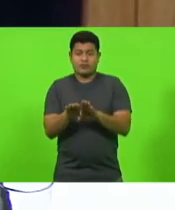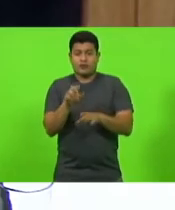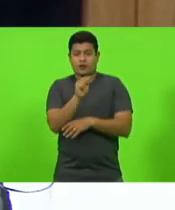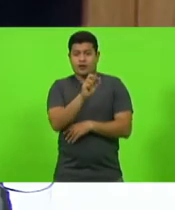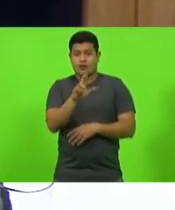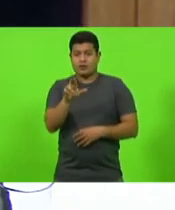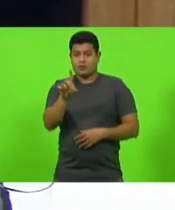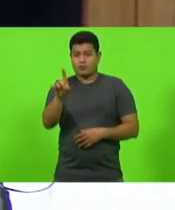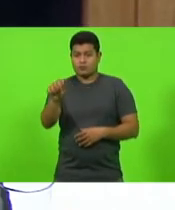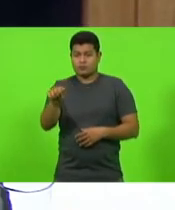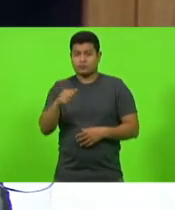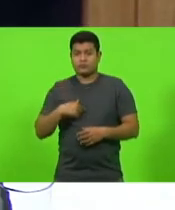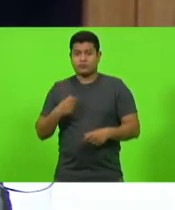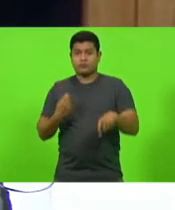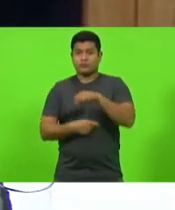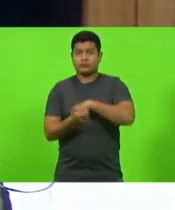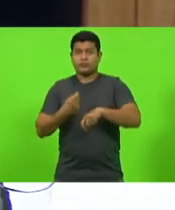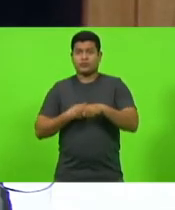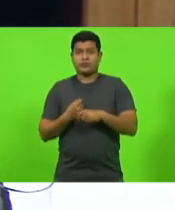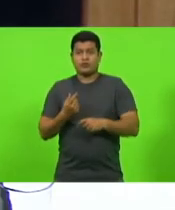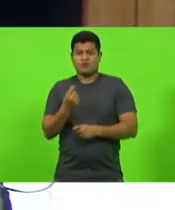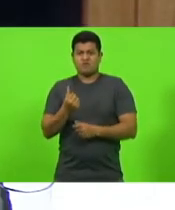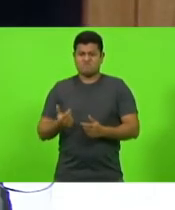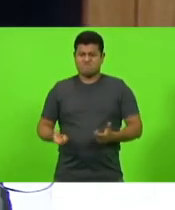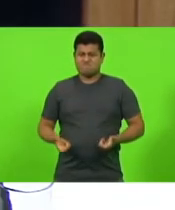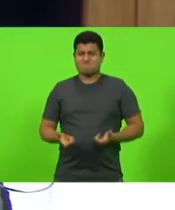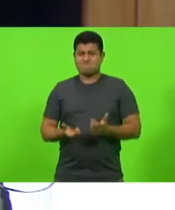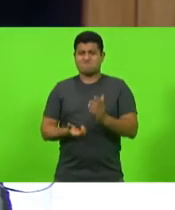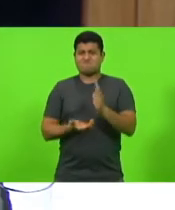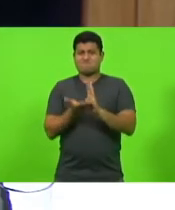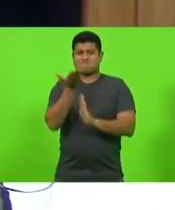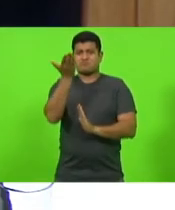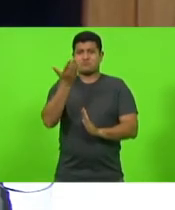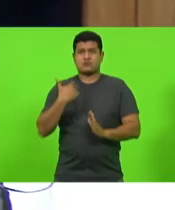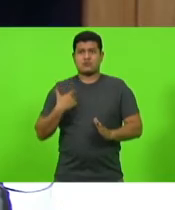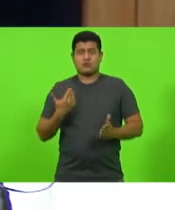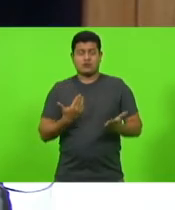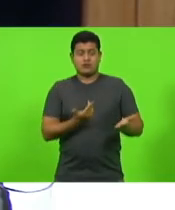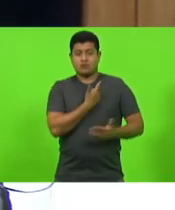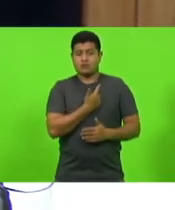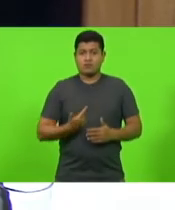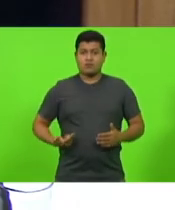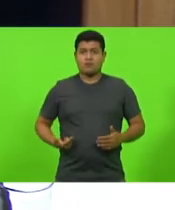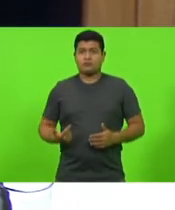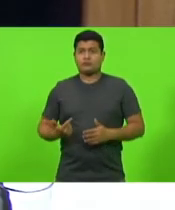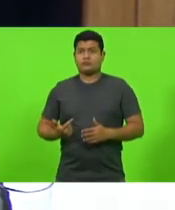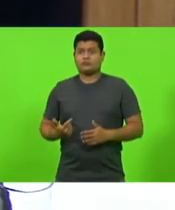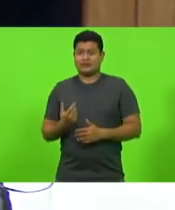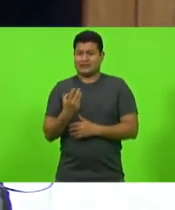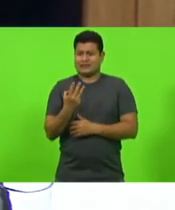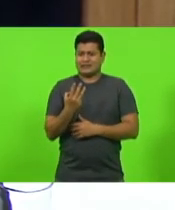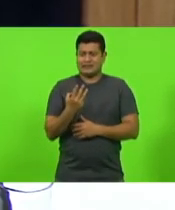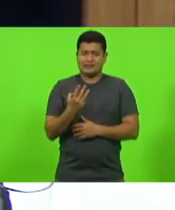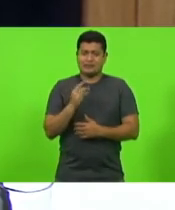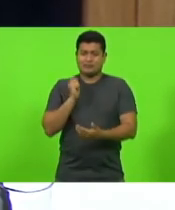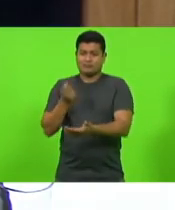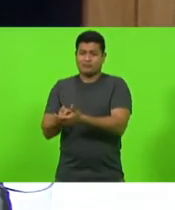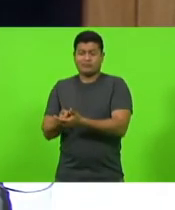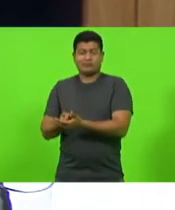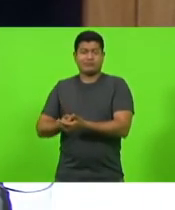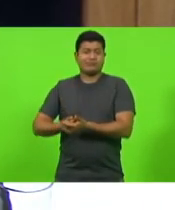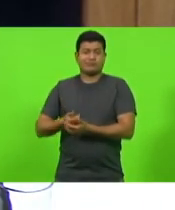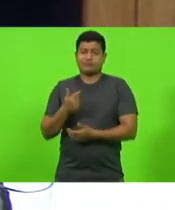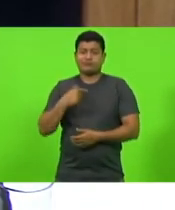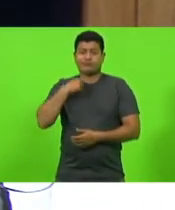administração, que como aumentou tudo, o governador não pagou no seu tempo e aumentou no mínimo 30% de tudo.